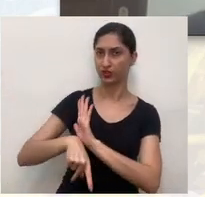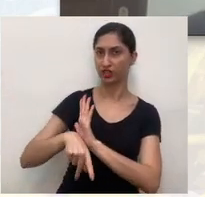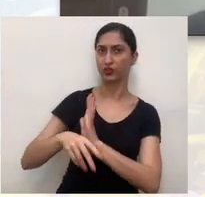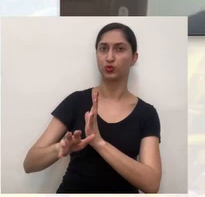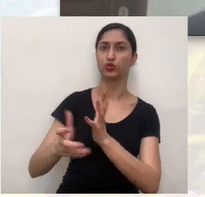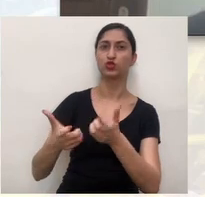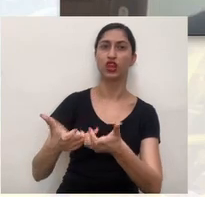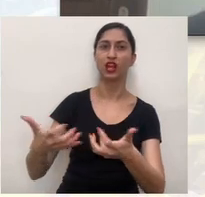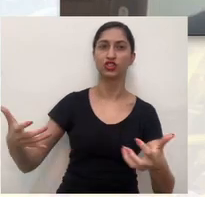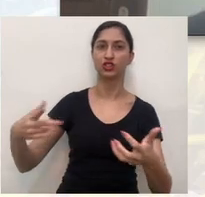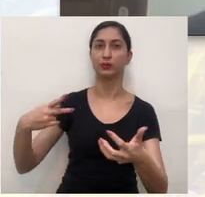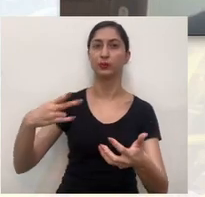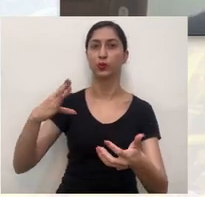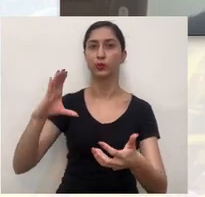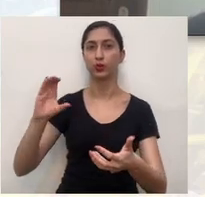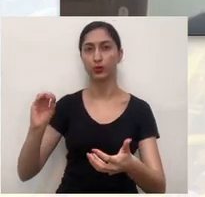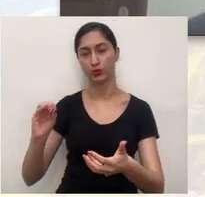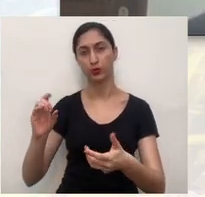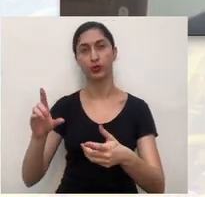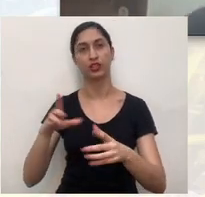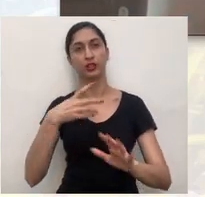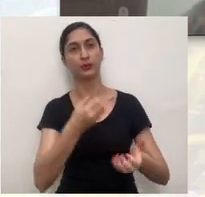jardins privados.